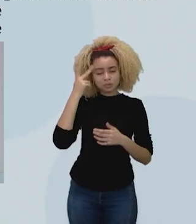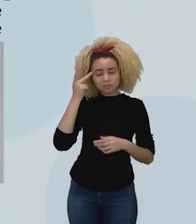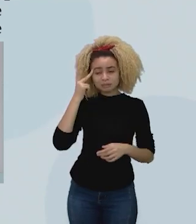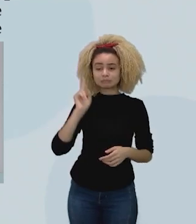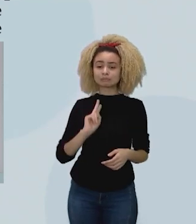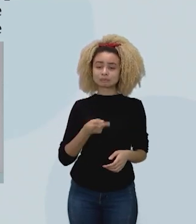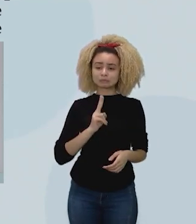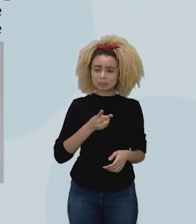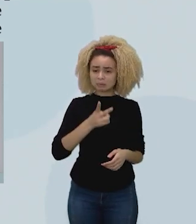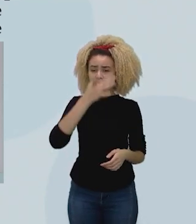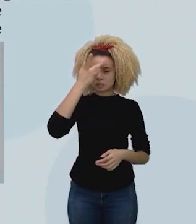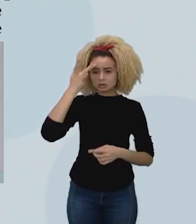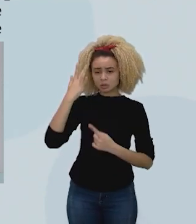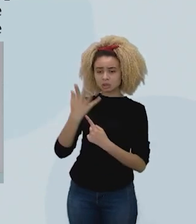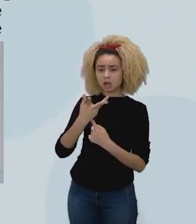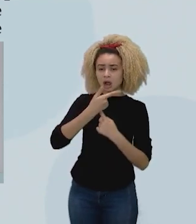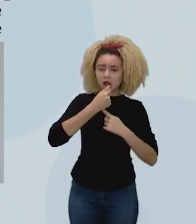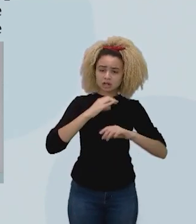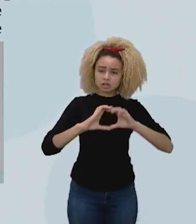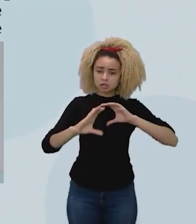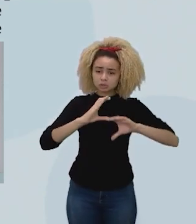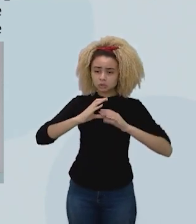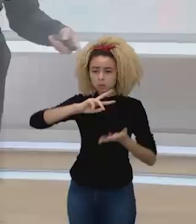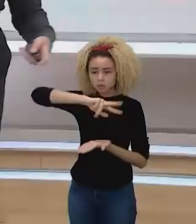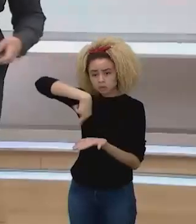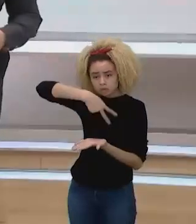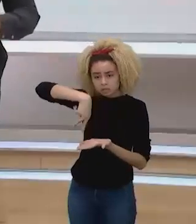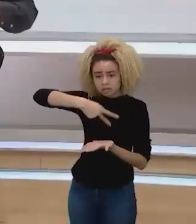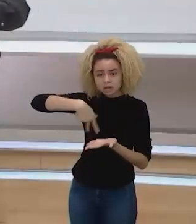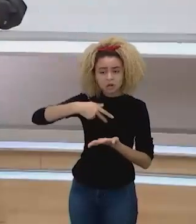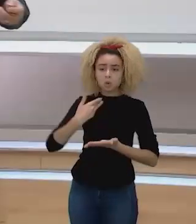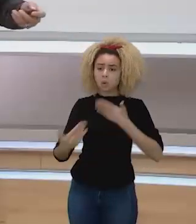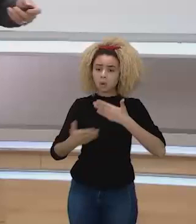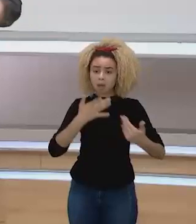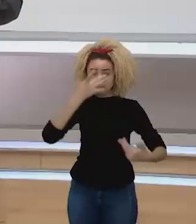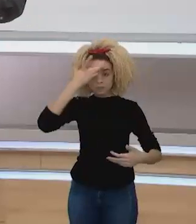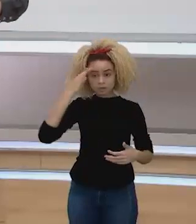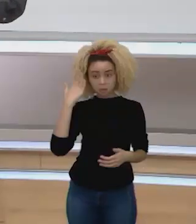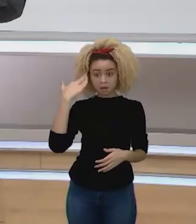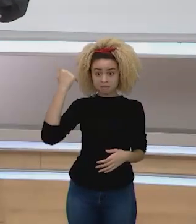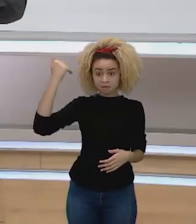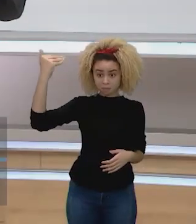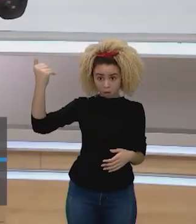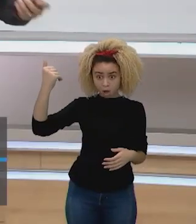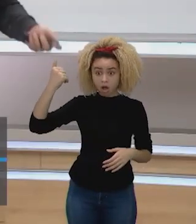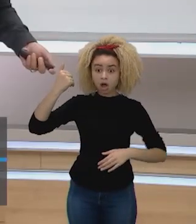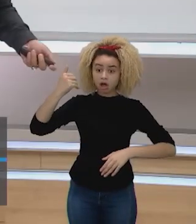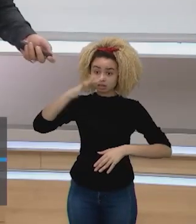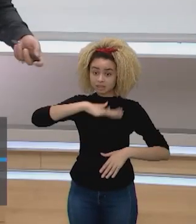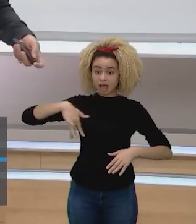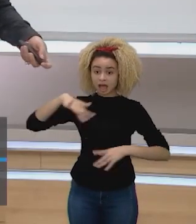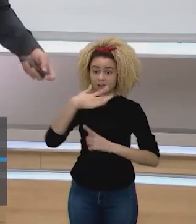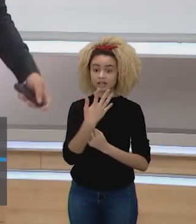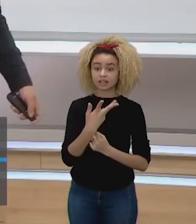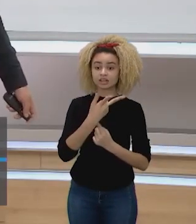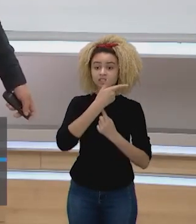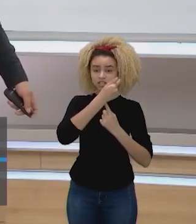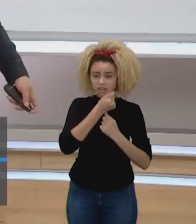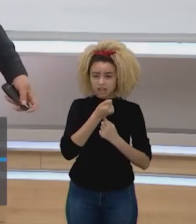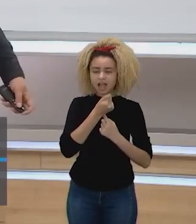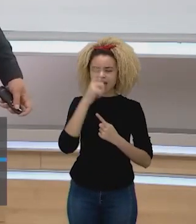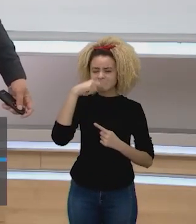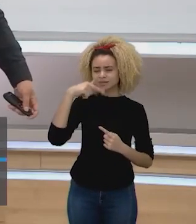qualquer artista, cantor, músico, dançarino, qualquer pessoa que fosse influente dentro do mundo das artes naquela época, que essa pessoa